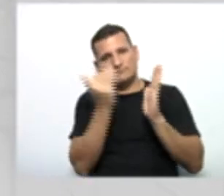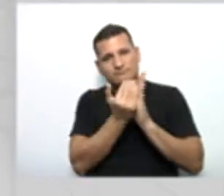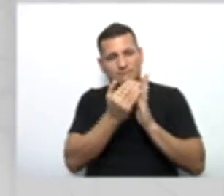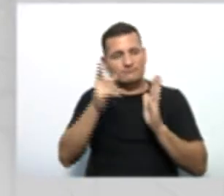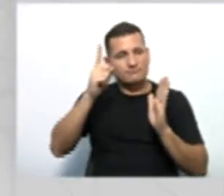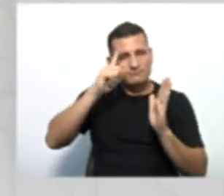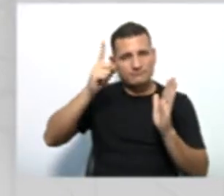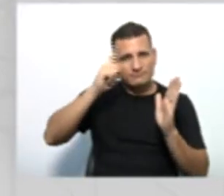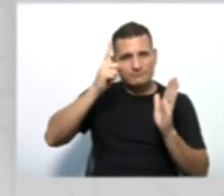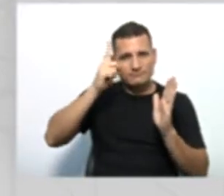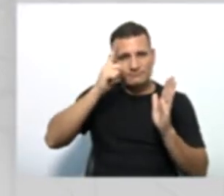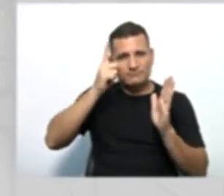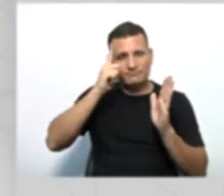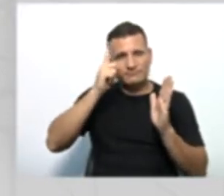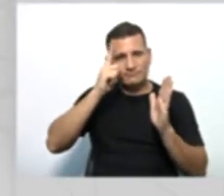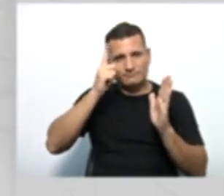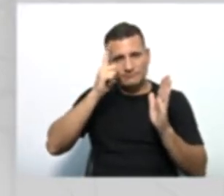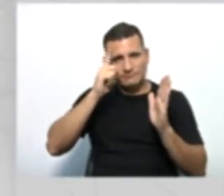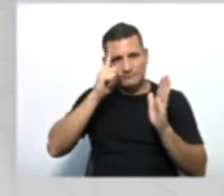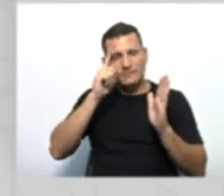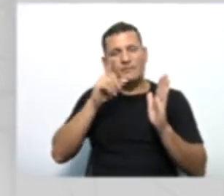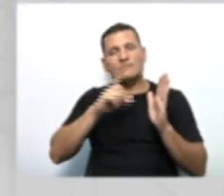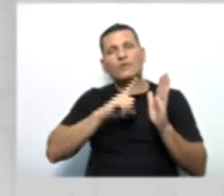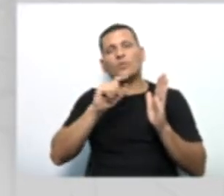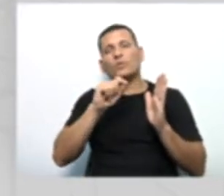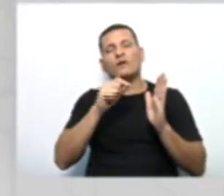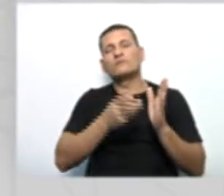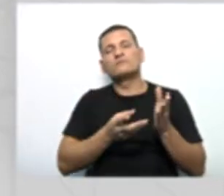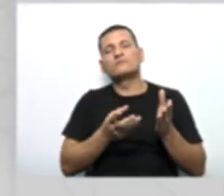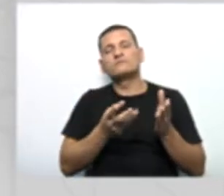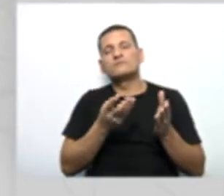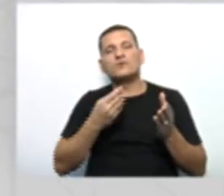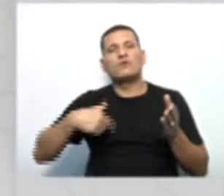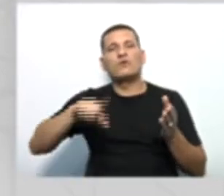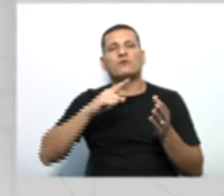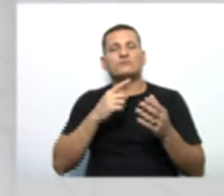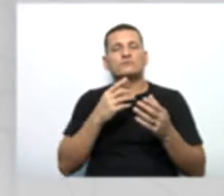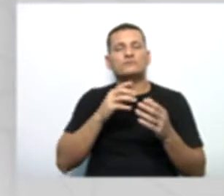que determinam um pouco o nosso modo de agir diante das realidades